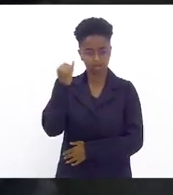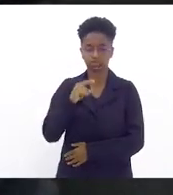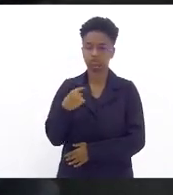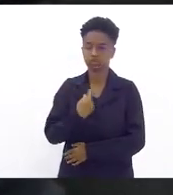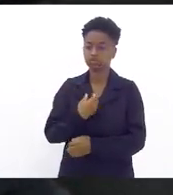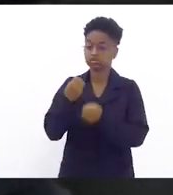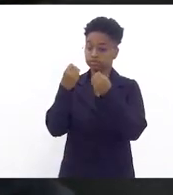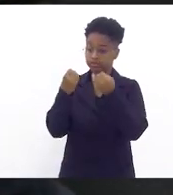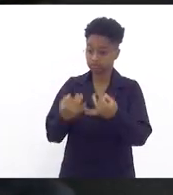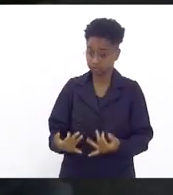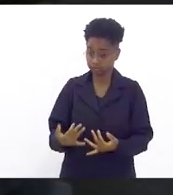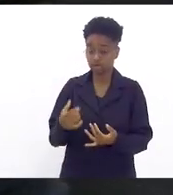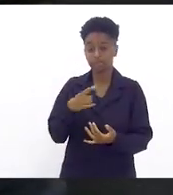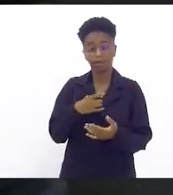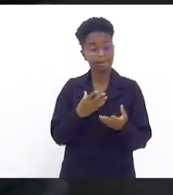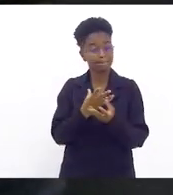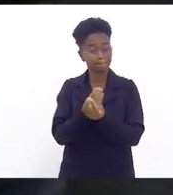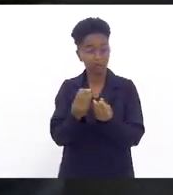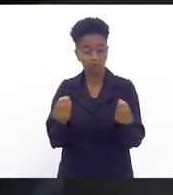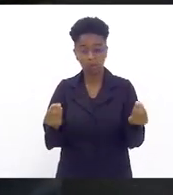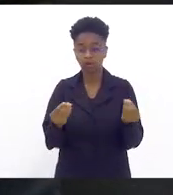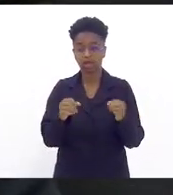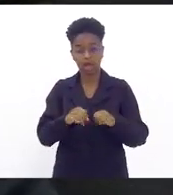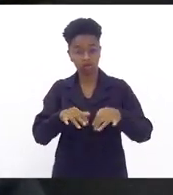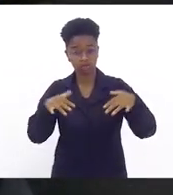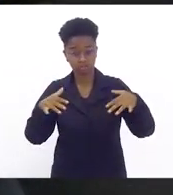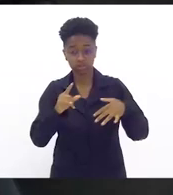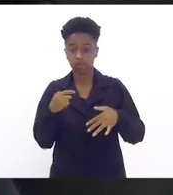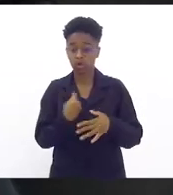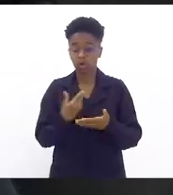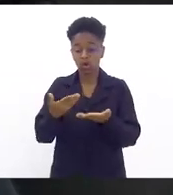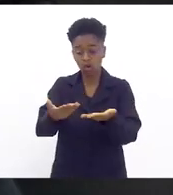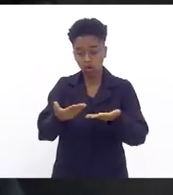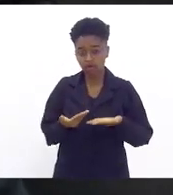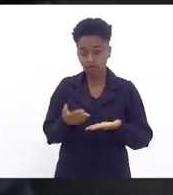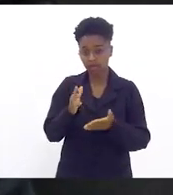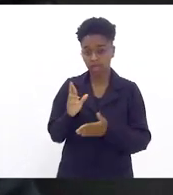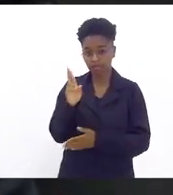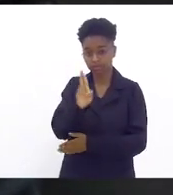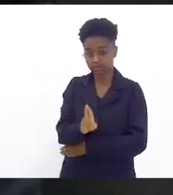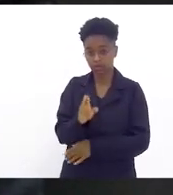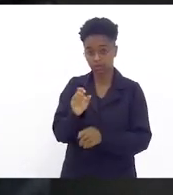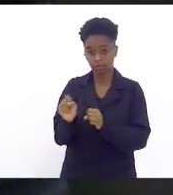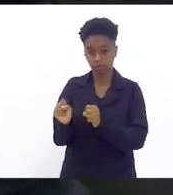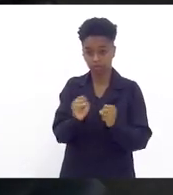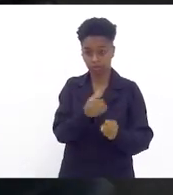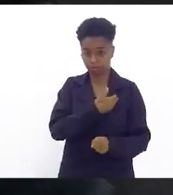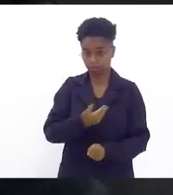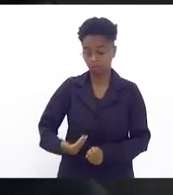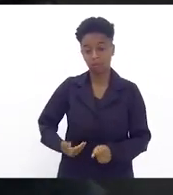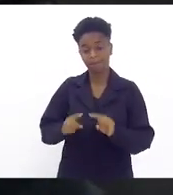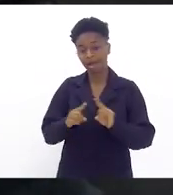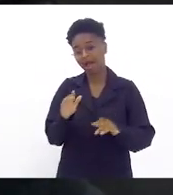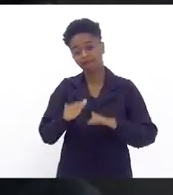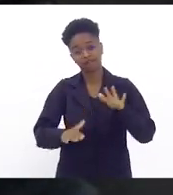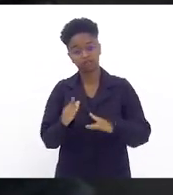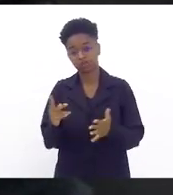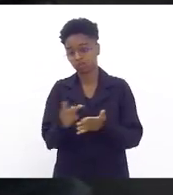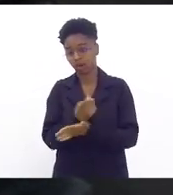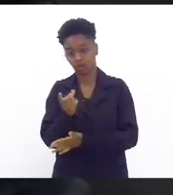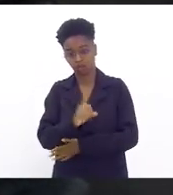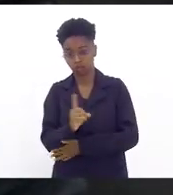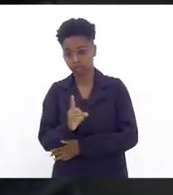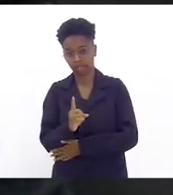ressaltar que muitas audiências públicas a gente convida as representações do poder público e nem sempre essas